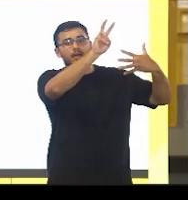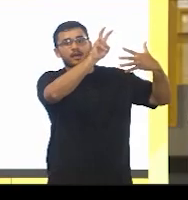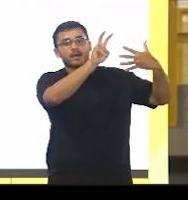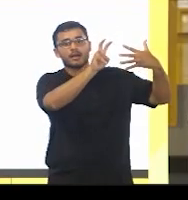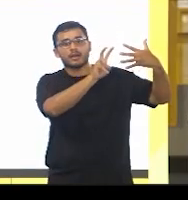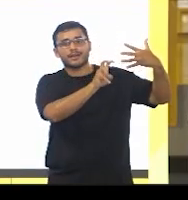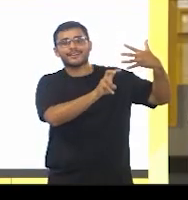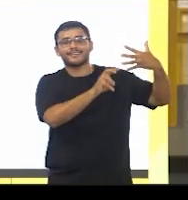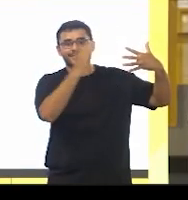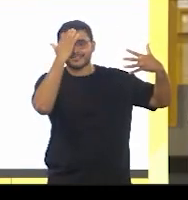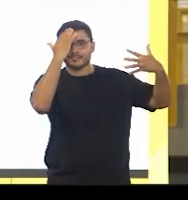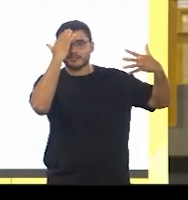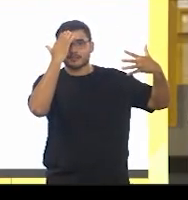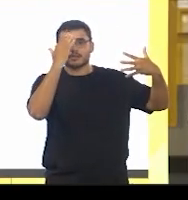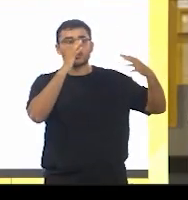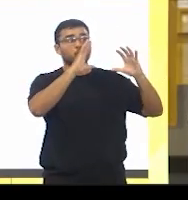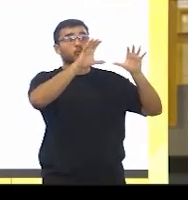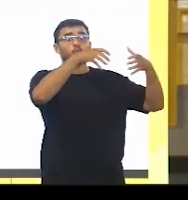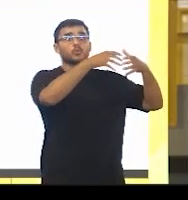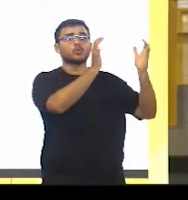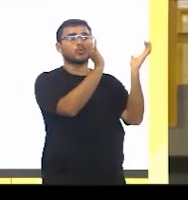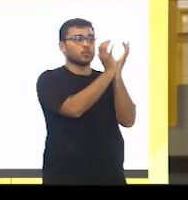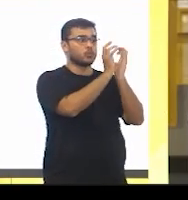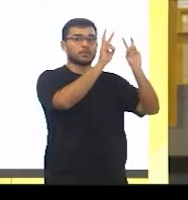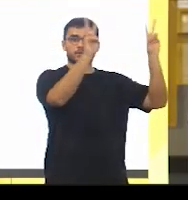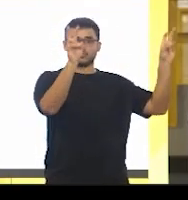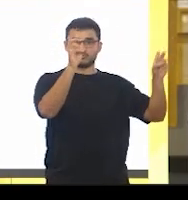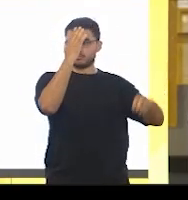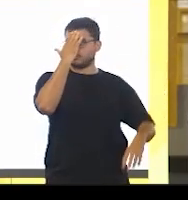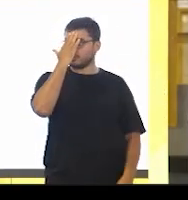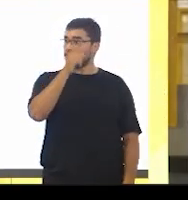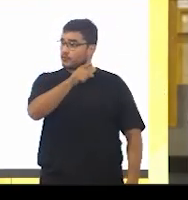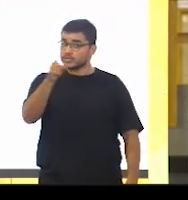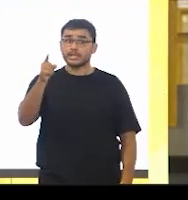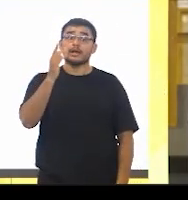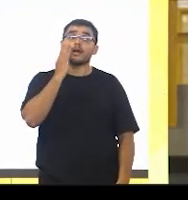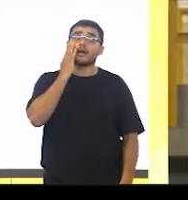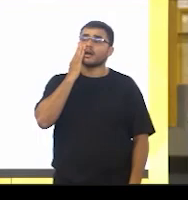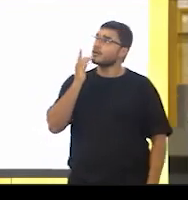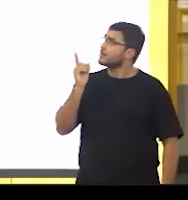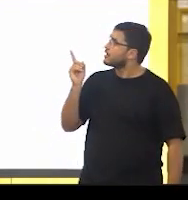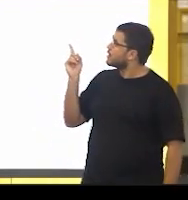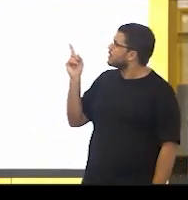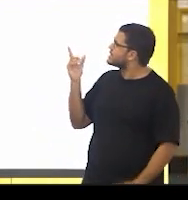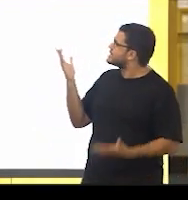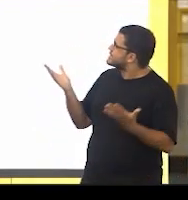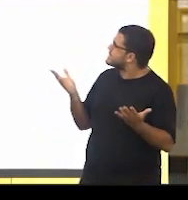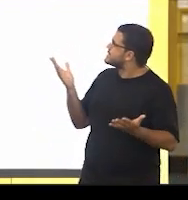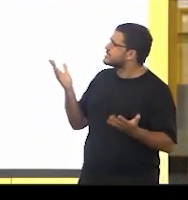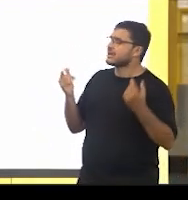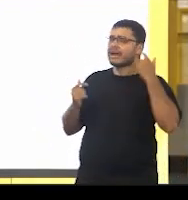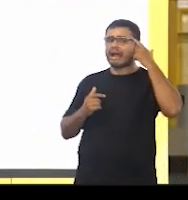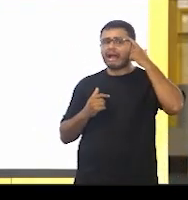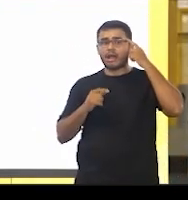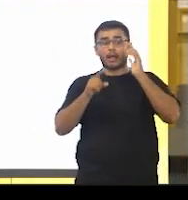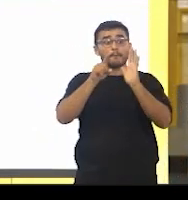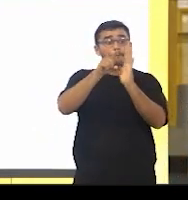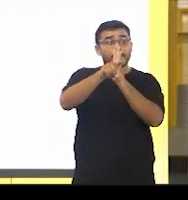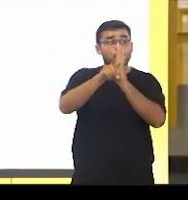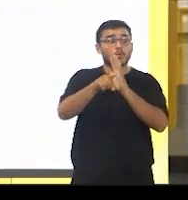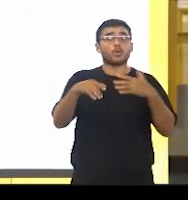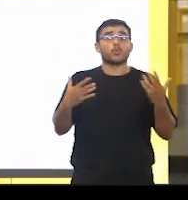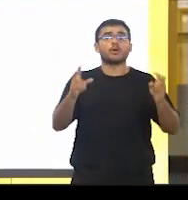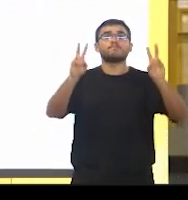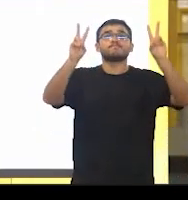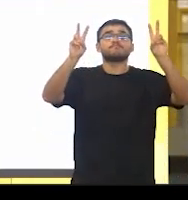você precisa fazer agora? Você precisa entender o grau de dificuldade dessas questões, para que você com